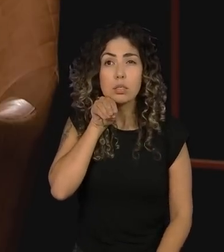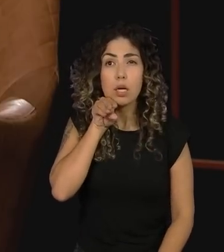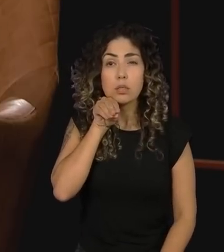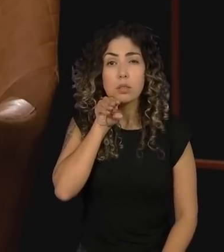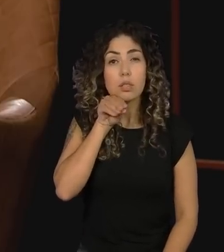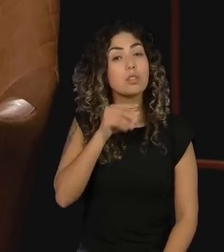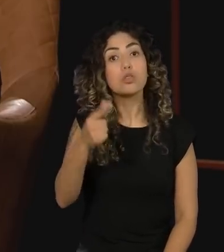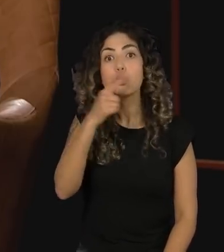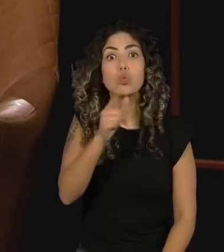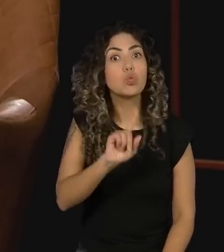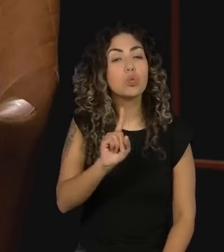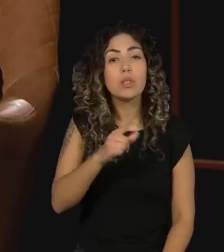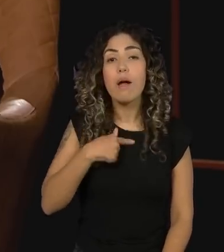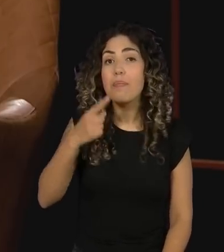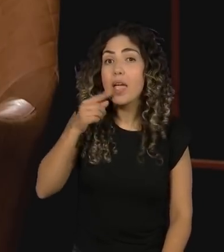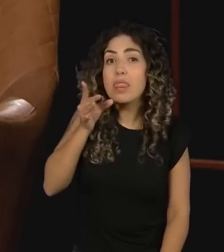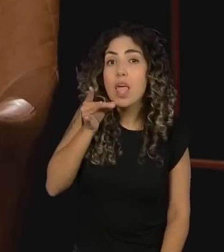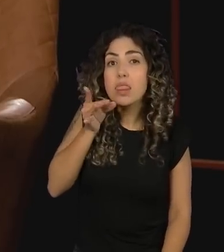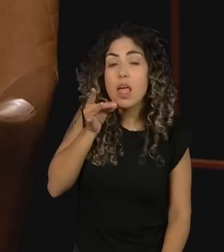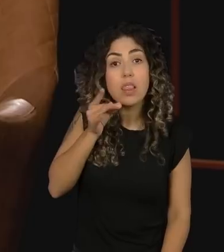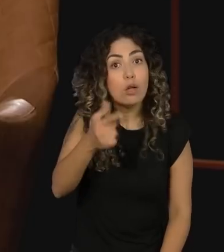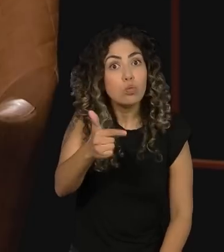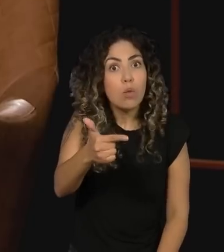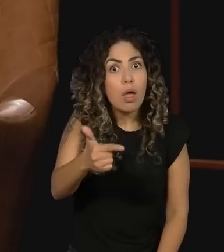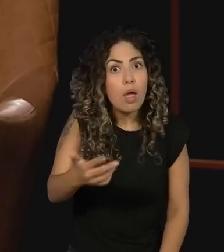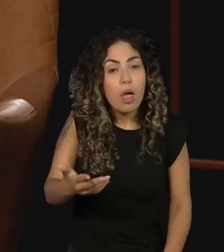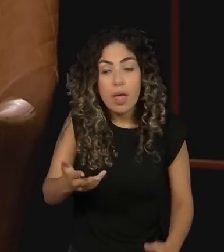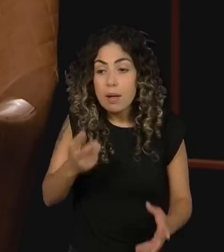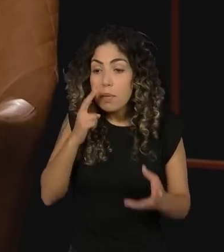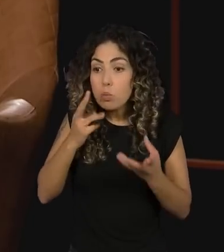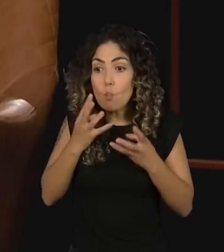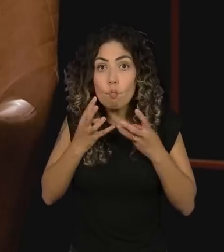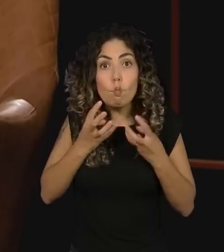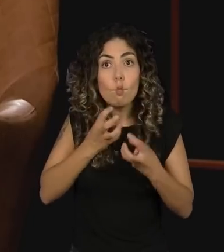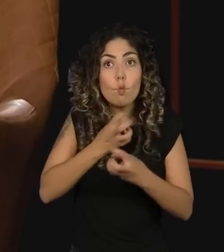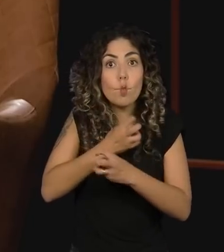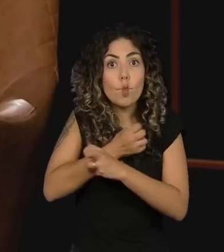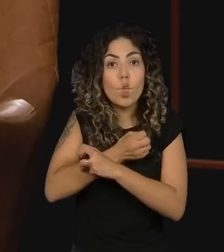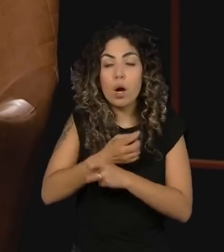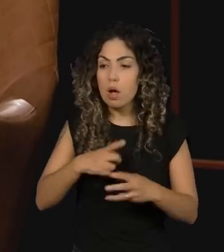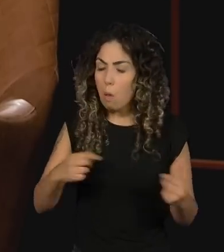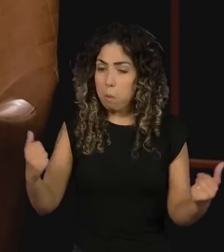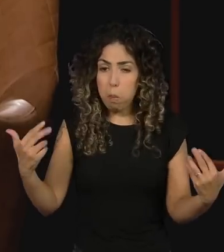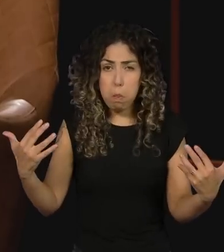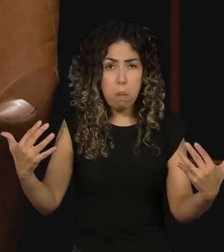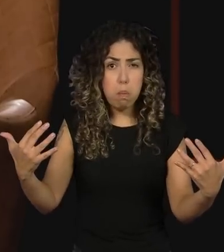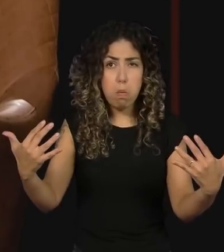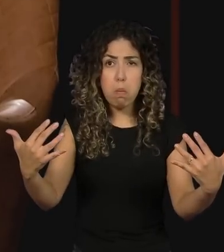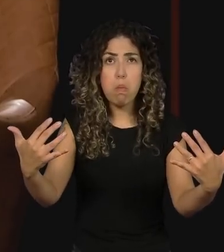texto. Ficava olhando assim a turma ali, aquelas 50 pessoas e